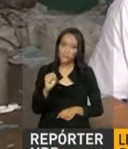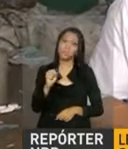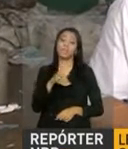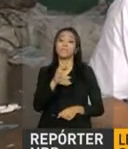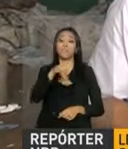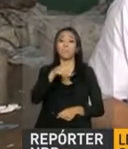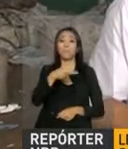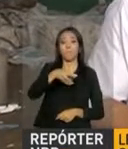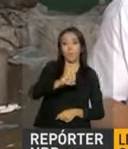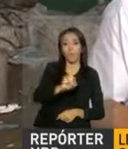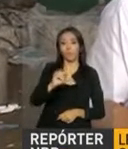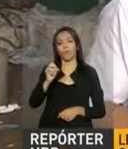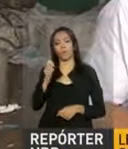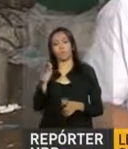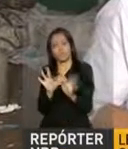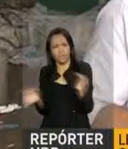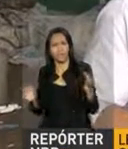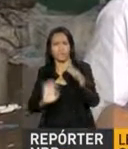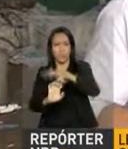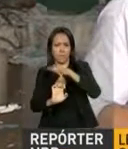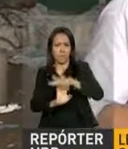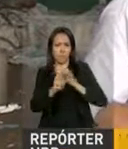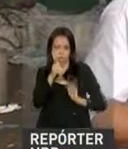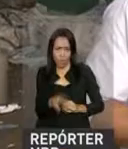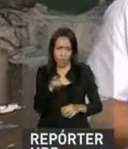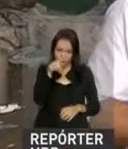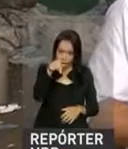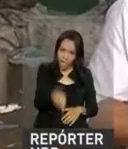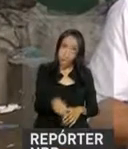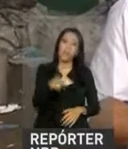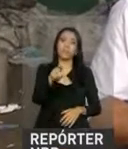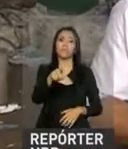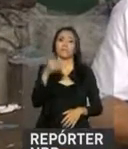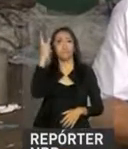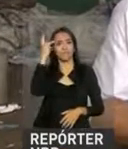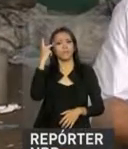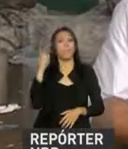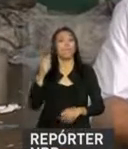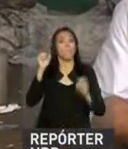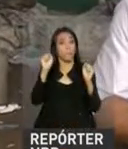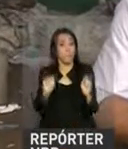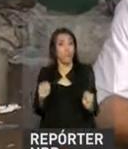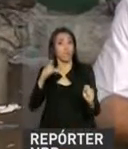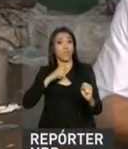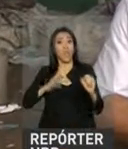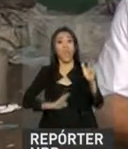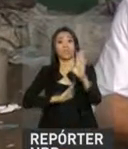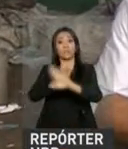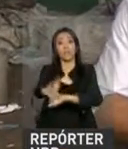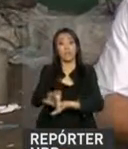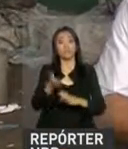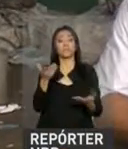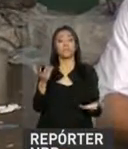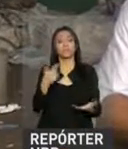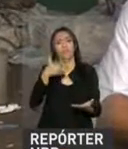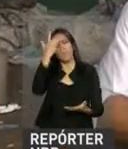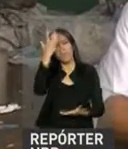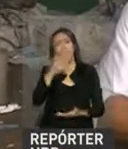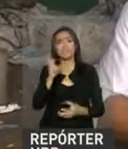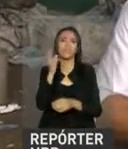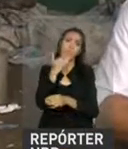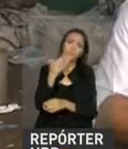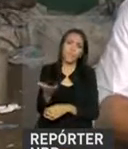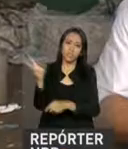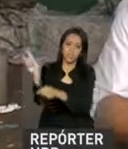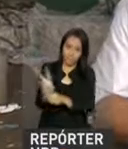empresas como a cooperativa fênix ágape acreditar em paulista possam ter acesso mais facilitado ao crédito do